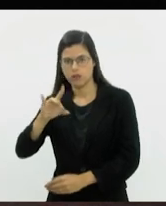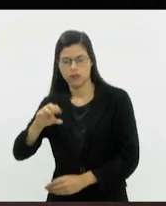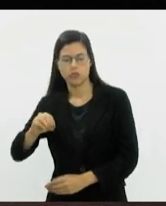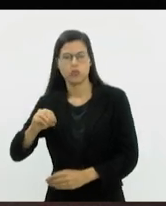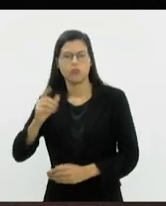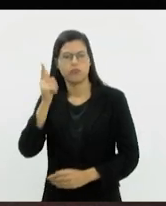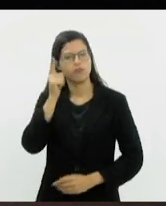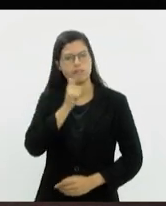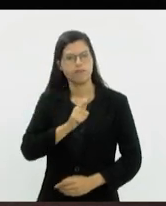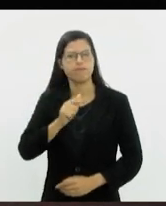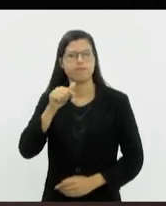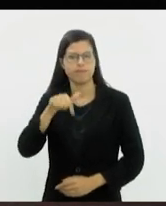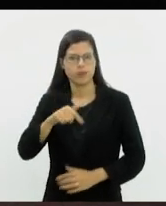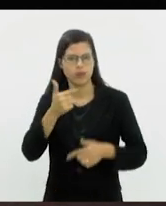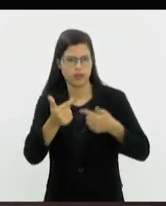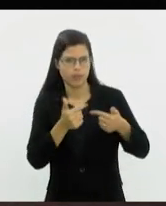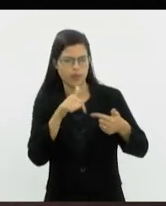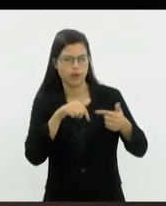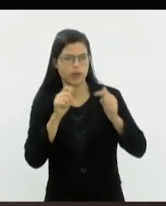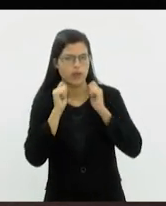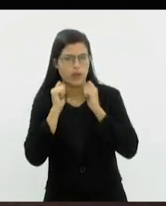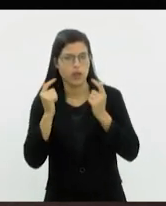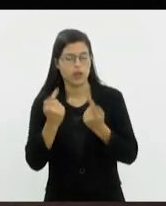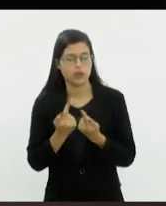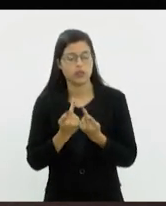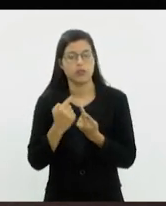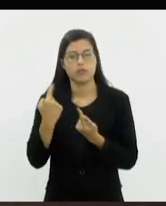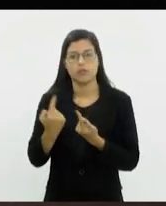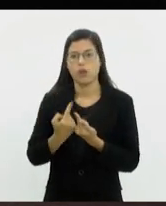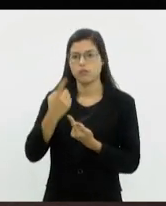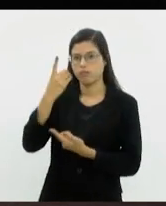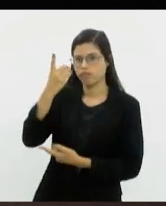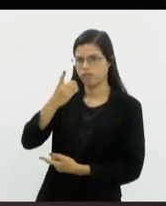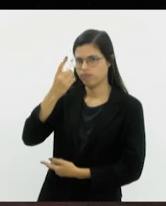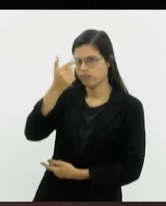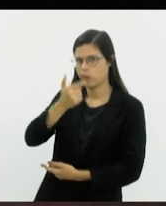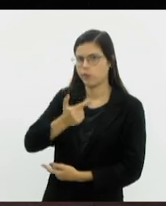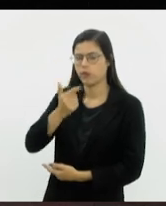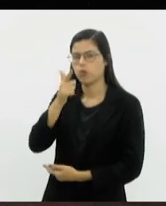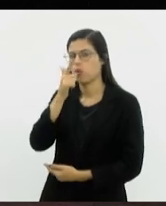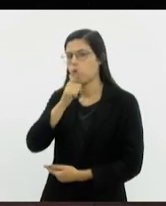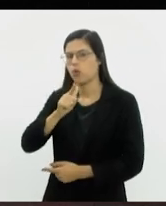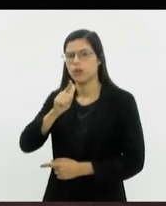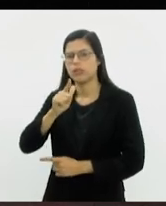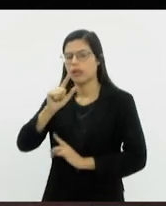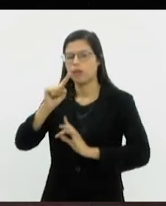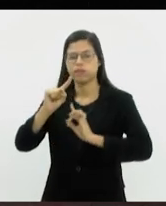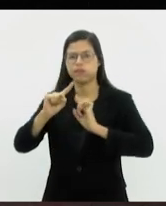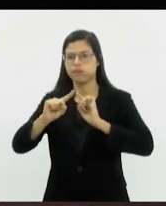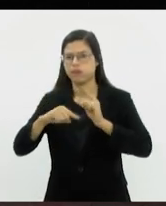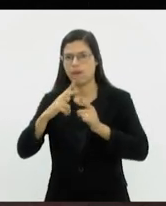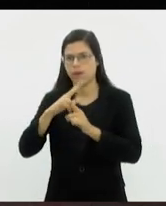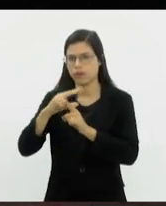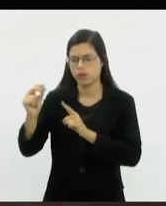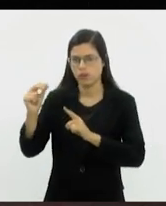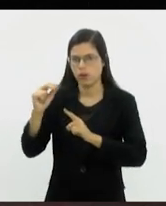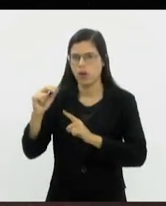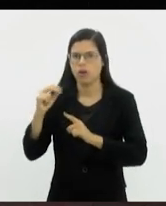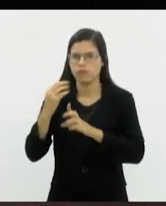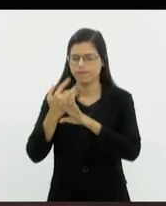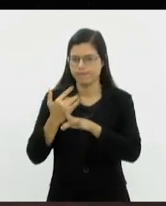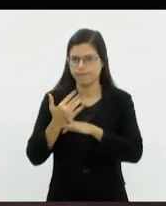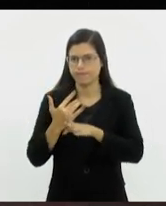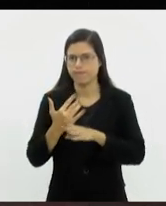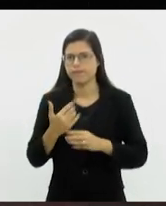casa. E agora a gente, como deputado, consegue essa vitória para a nossa cidade. Quero aqui